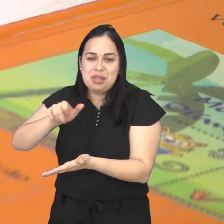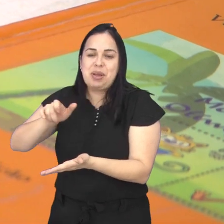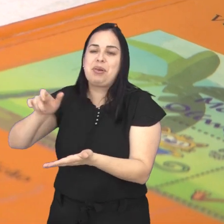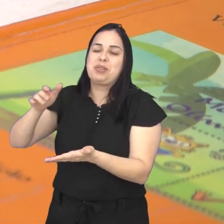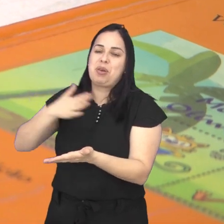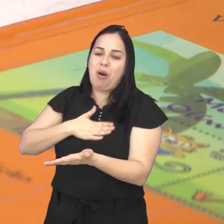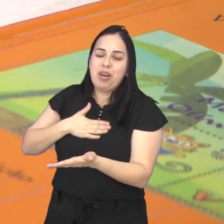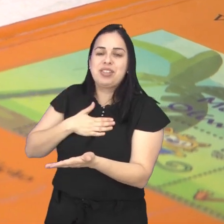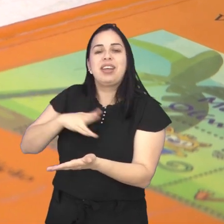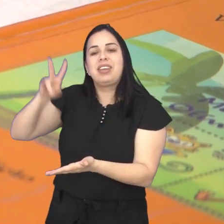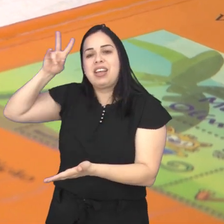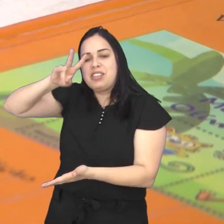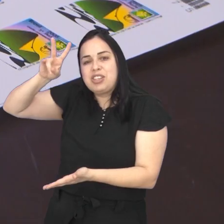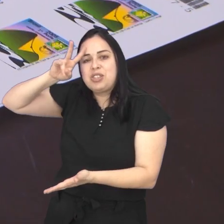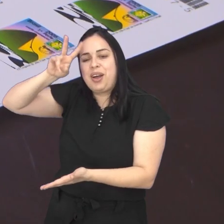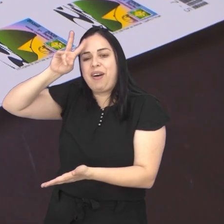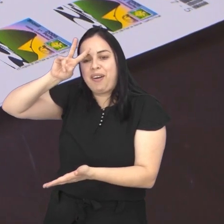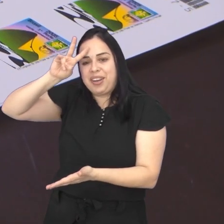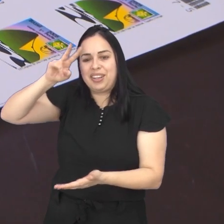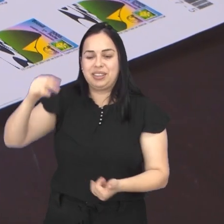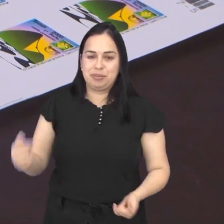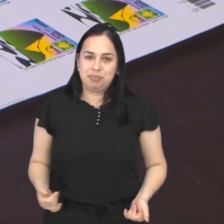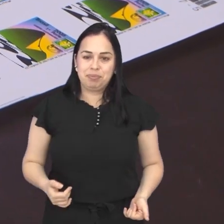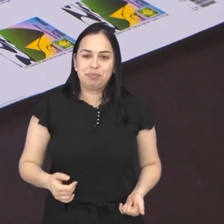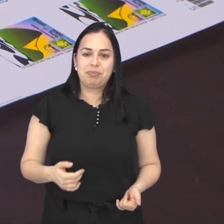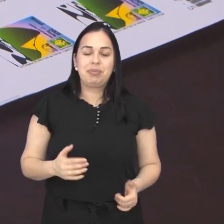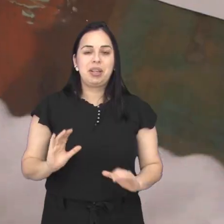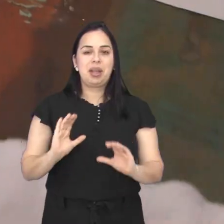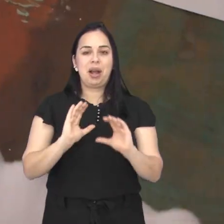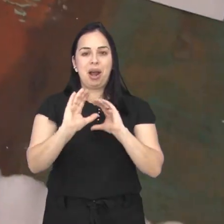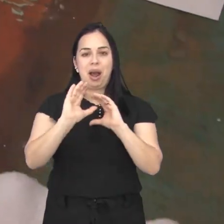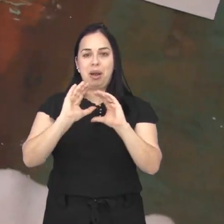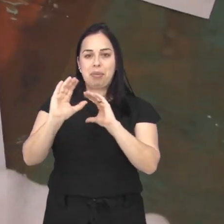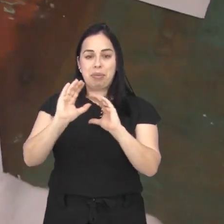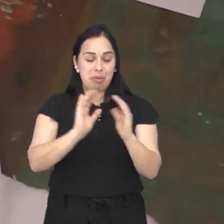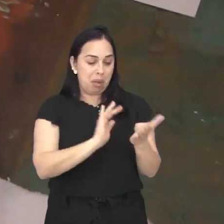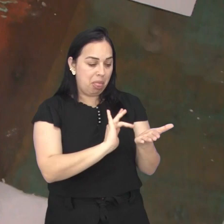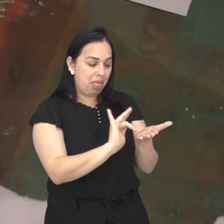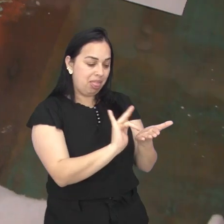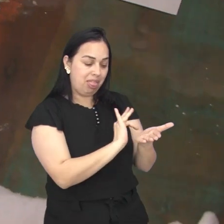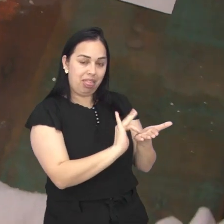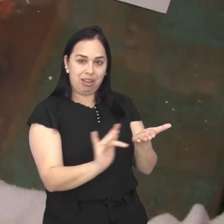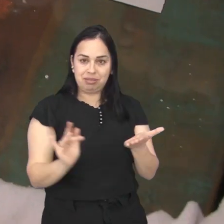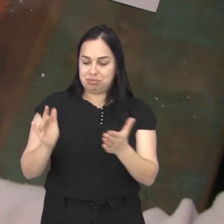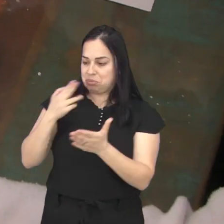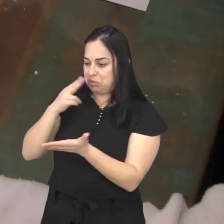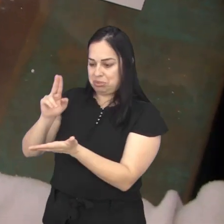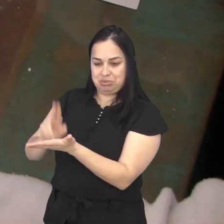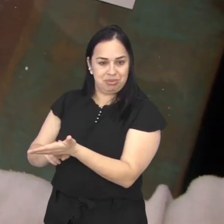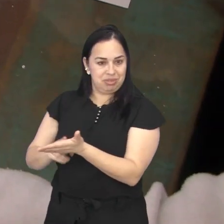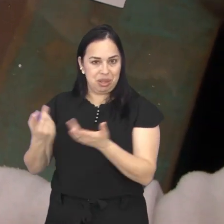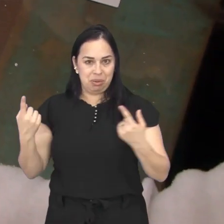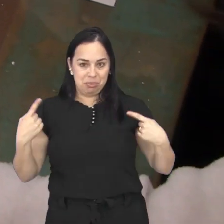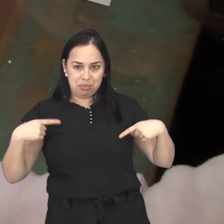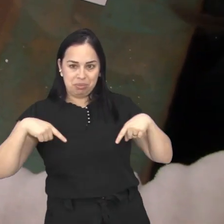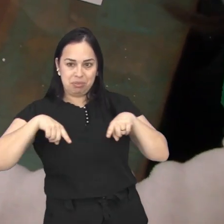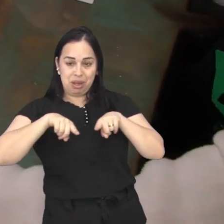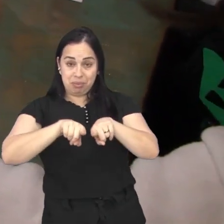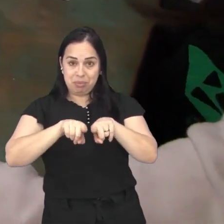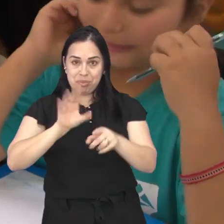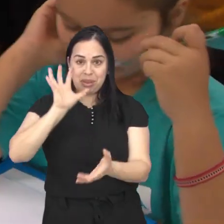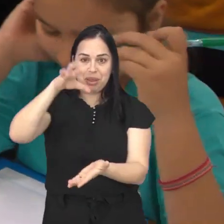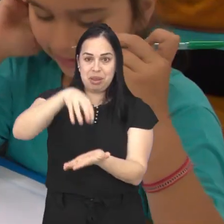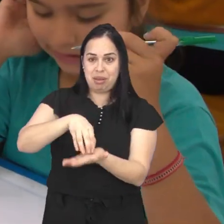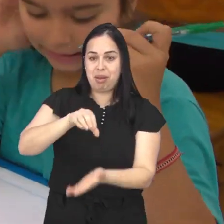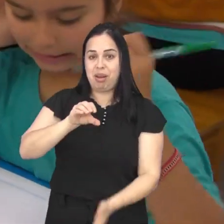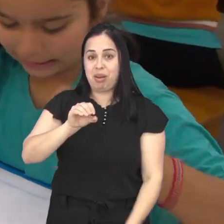continuam fazendo parte da história e quebrando barreiras. Os caminhos da comunicação digital e das cartas se